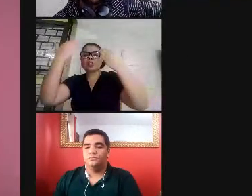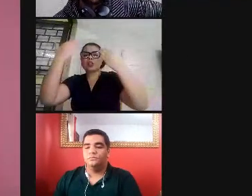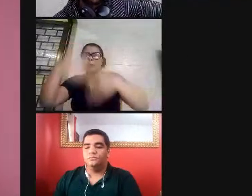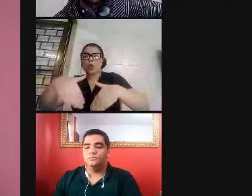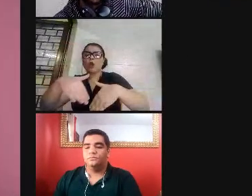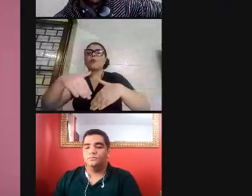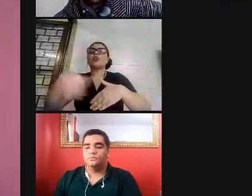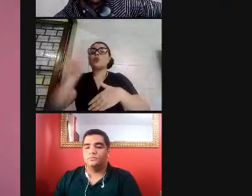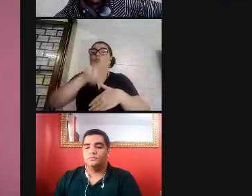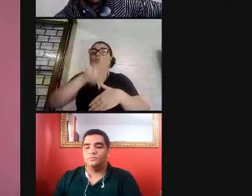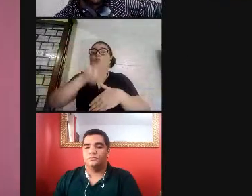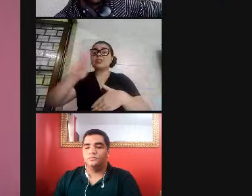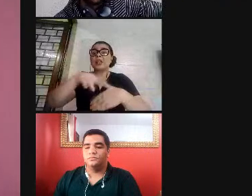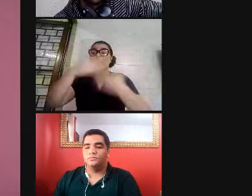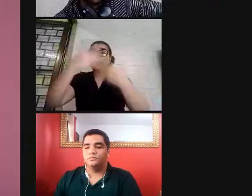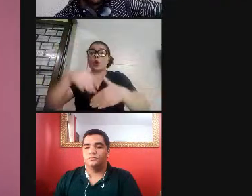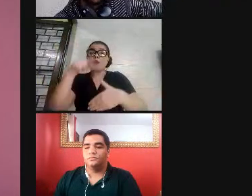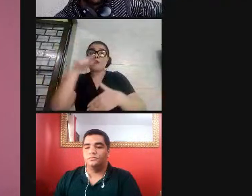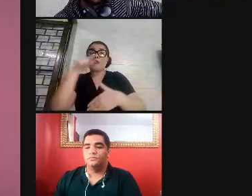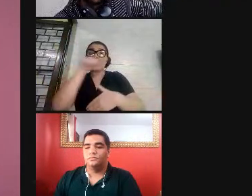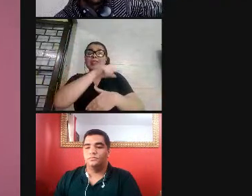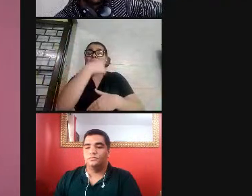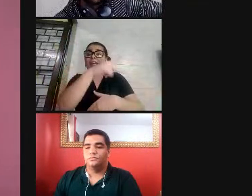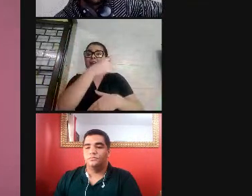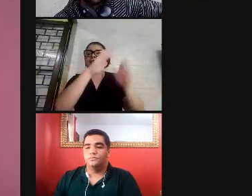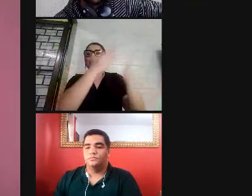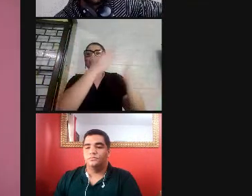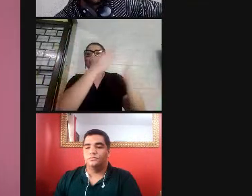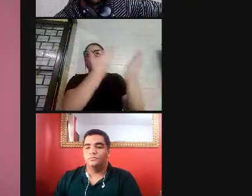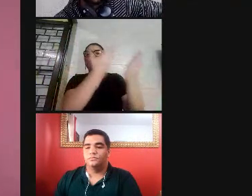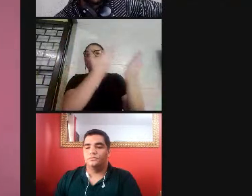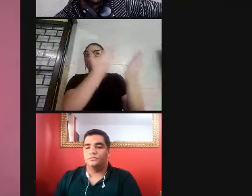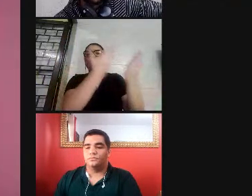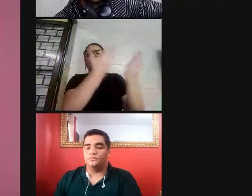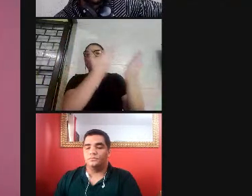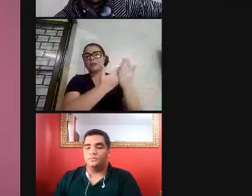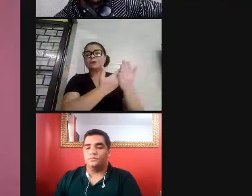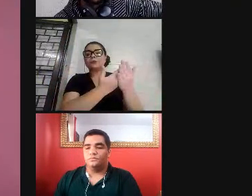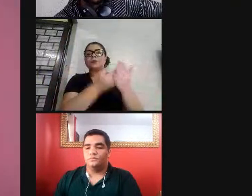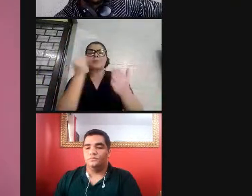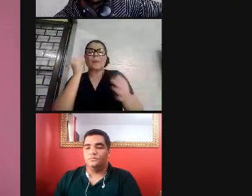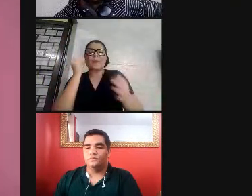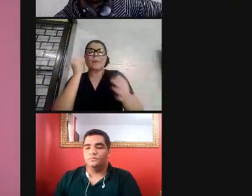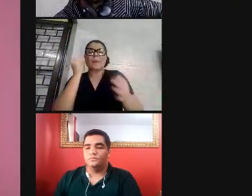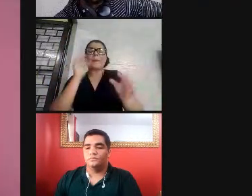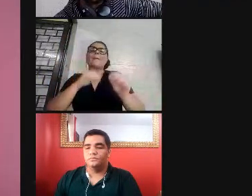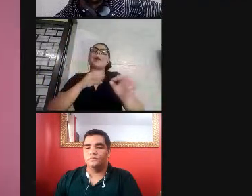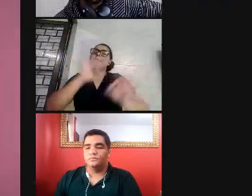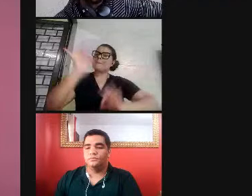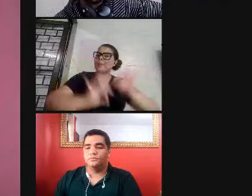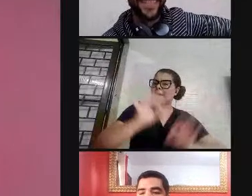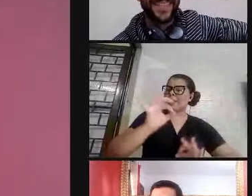instituições para preparar um grau de dificuldade maior ou menor, mas todos eles